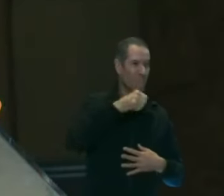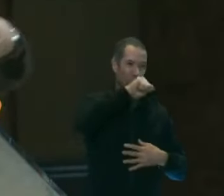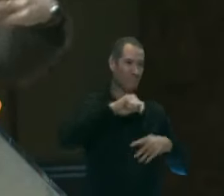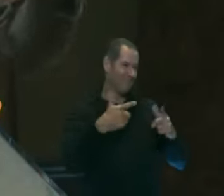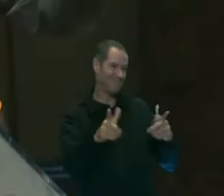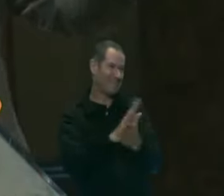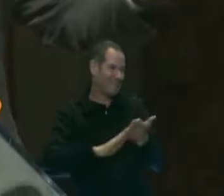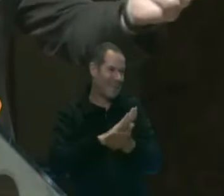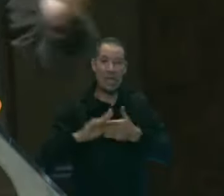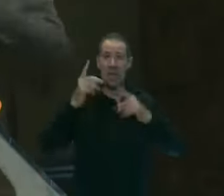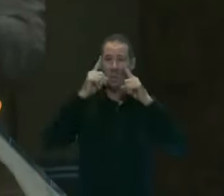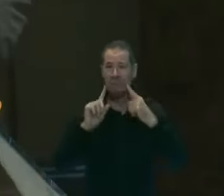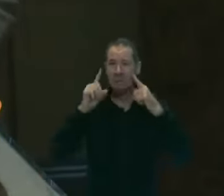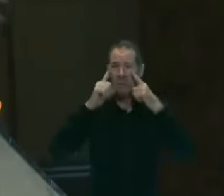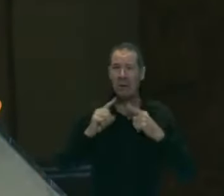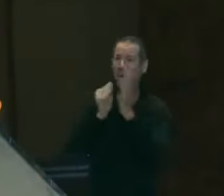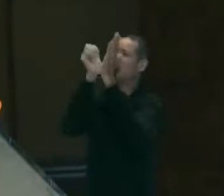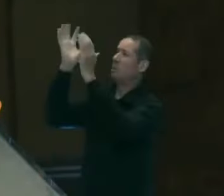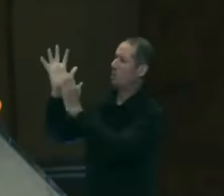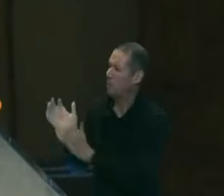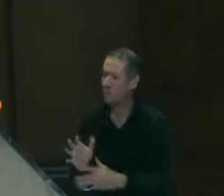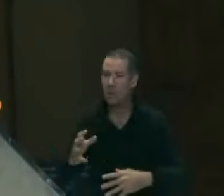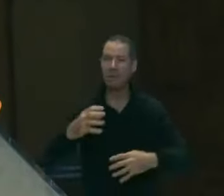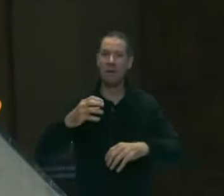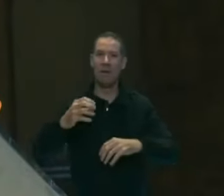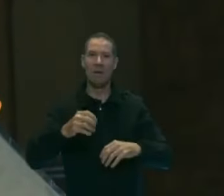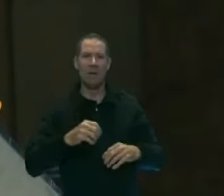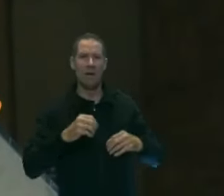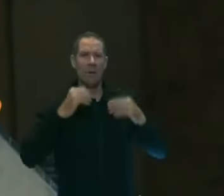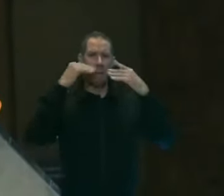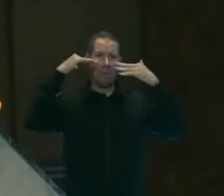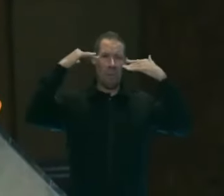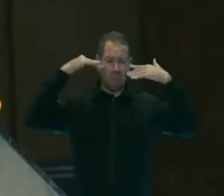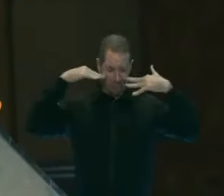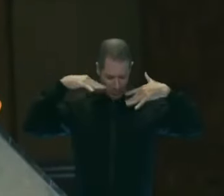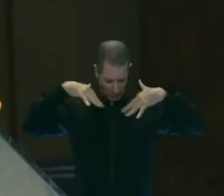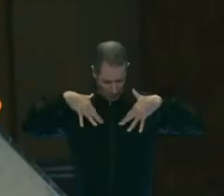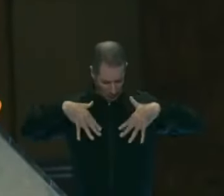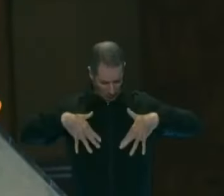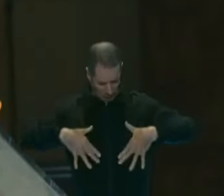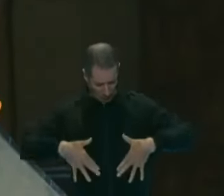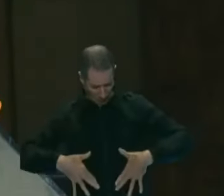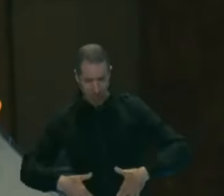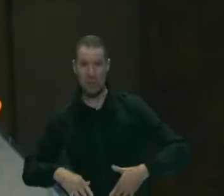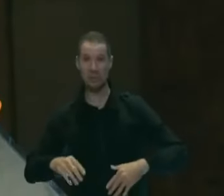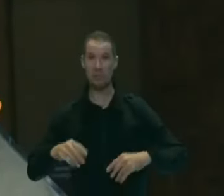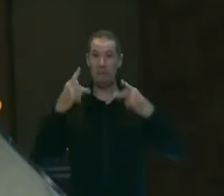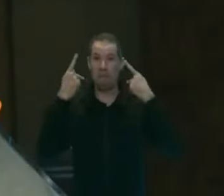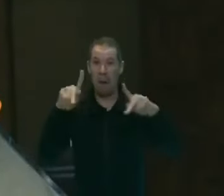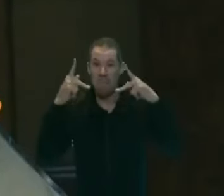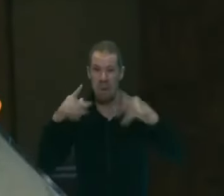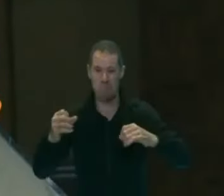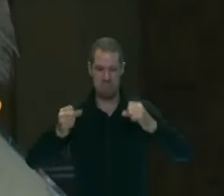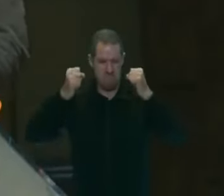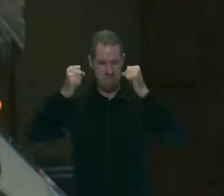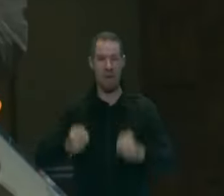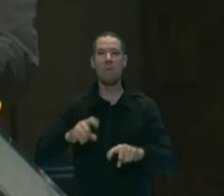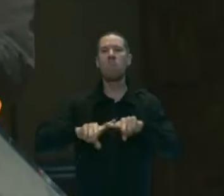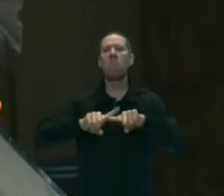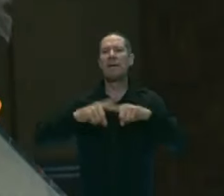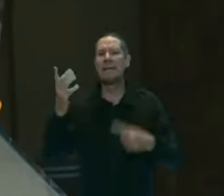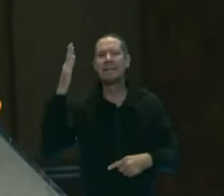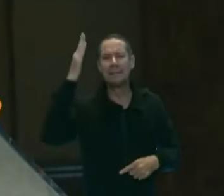eles choravam na hora do louvor, iam às paredes, derramavam suas lágrimas, ministravam com tamanha autoridade, porque